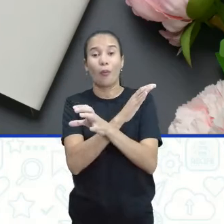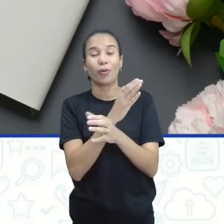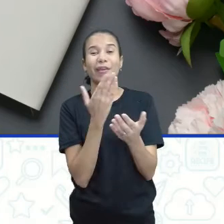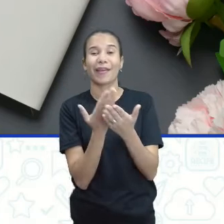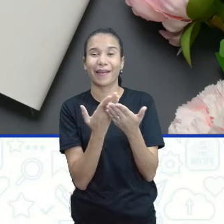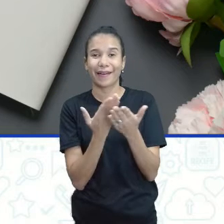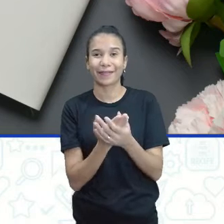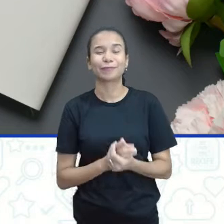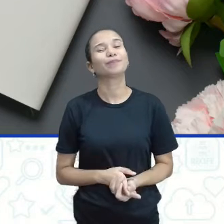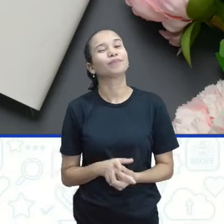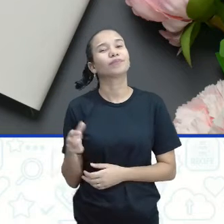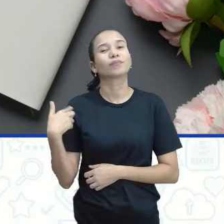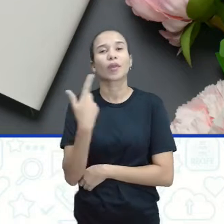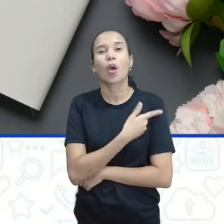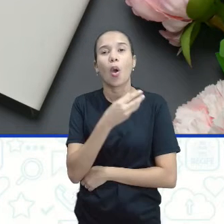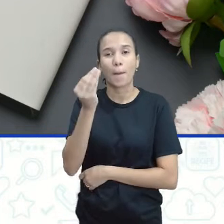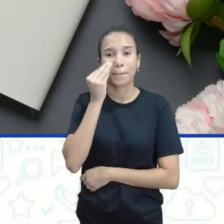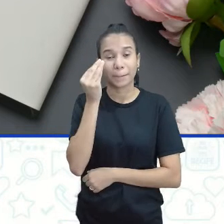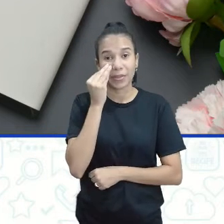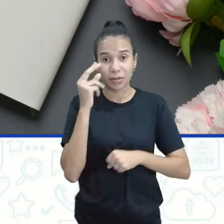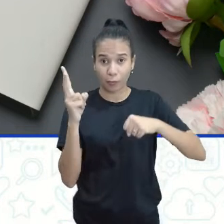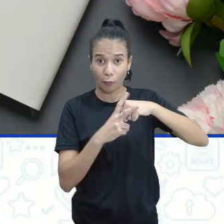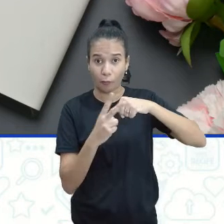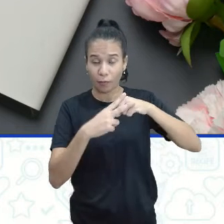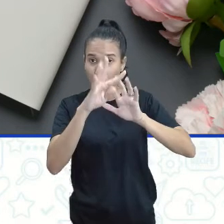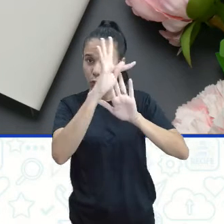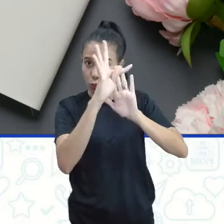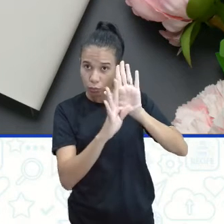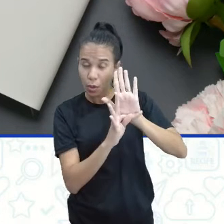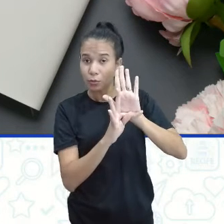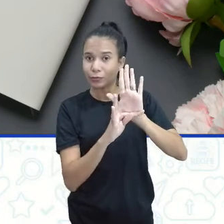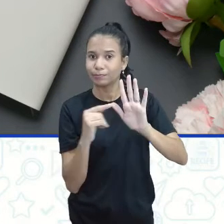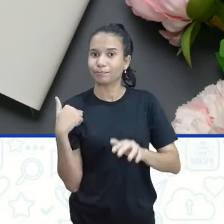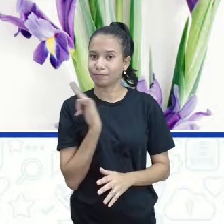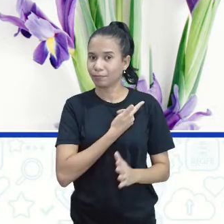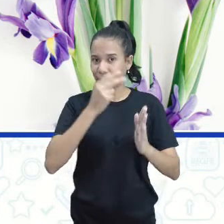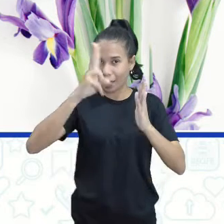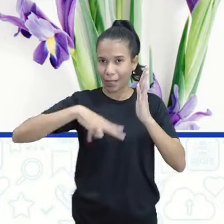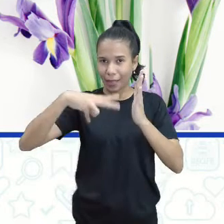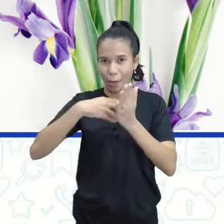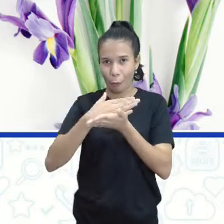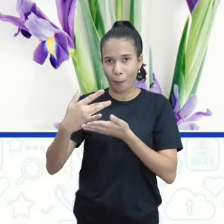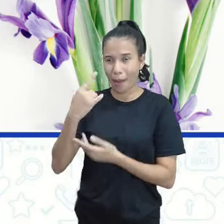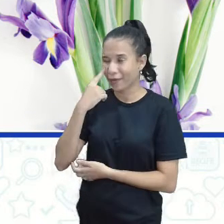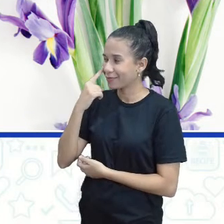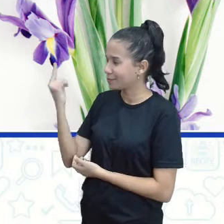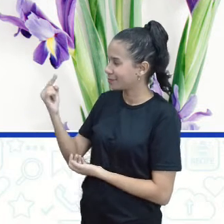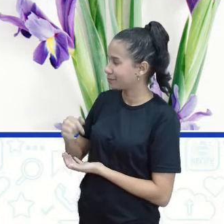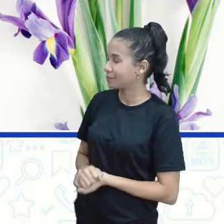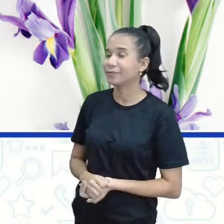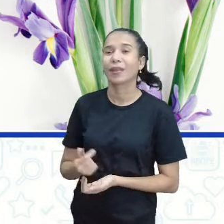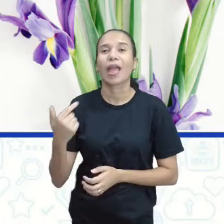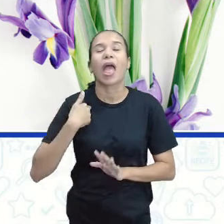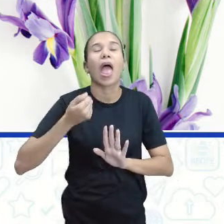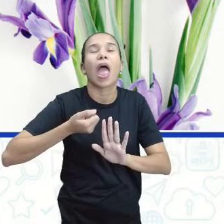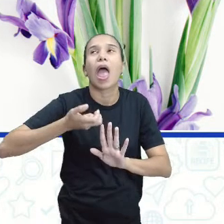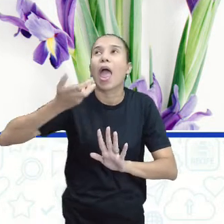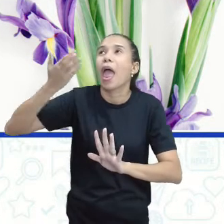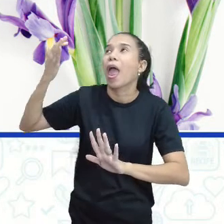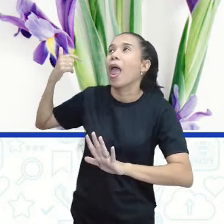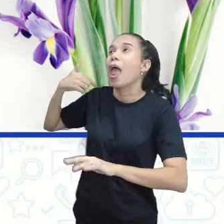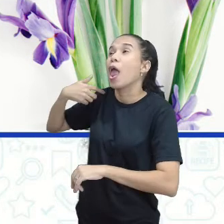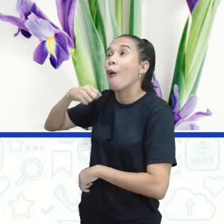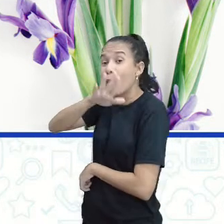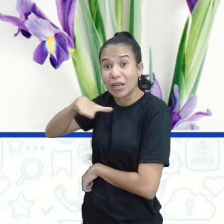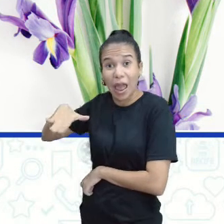aula, vamos observar as formas verbais do texto que a gente leu no comecinho, ó. Quando eu era